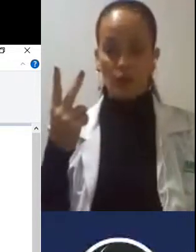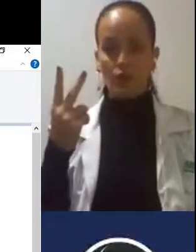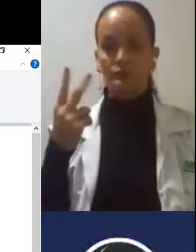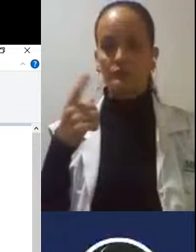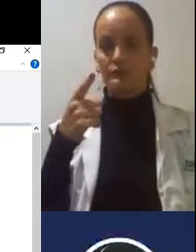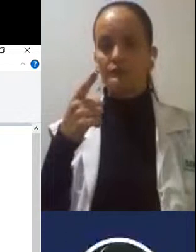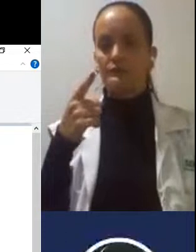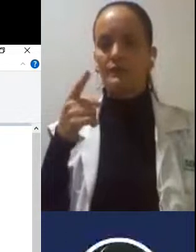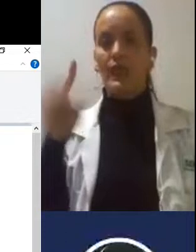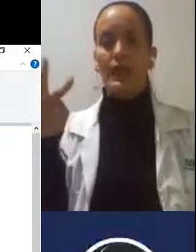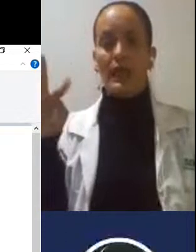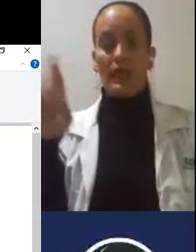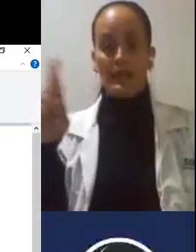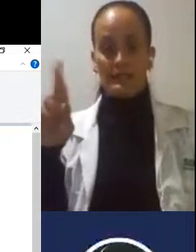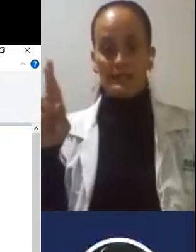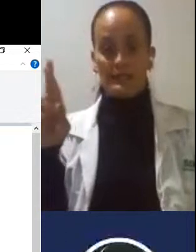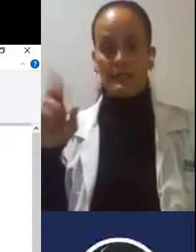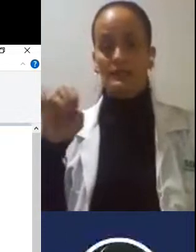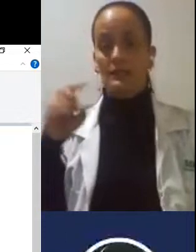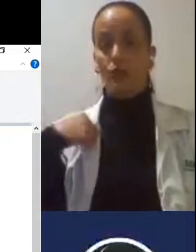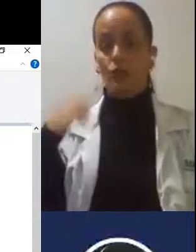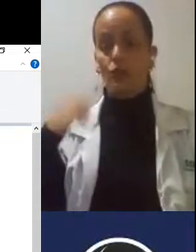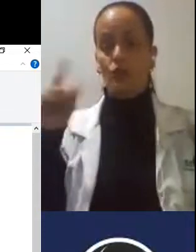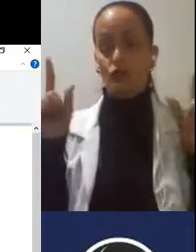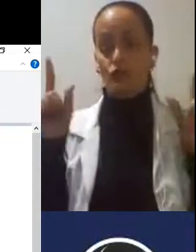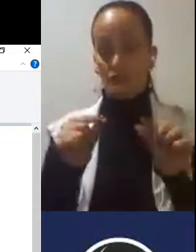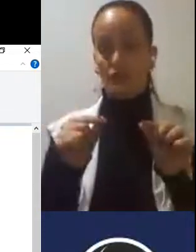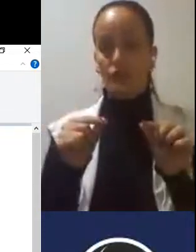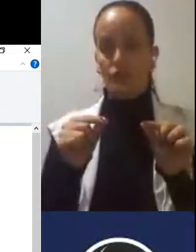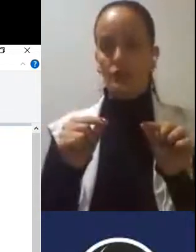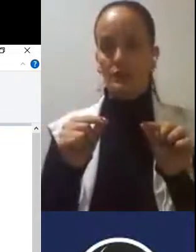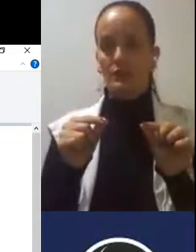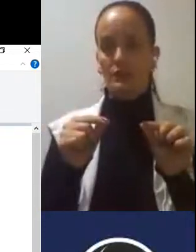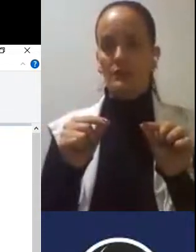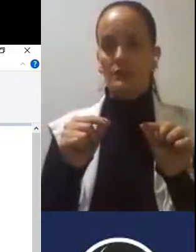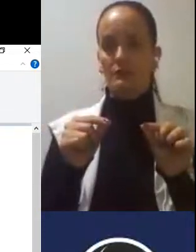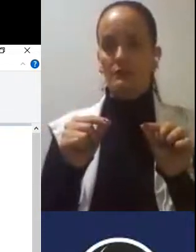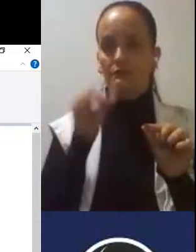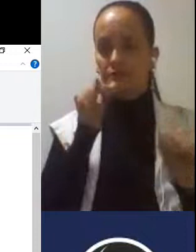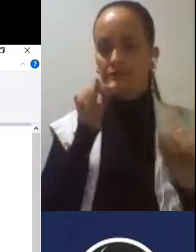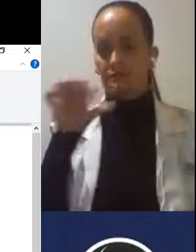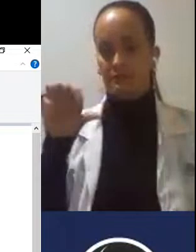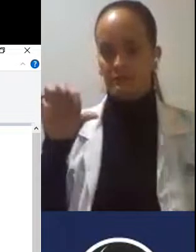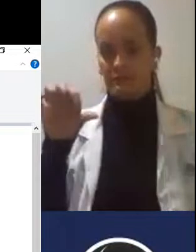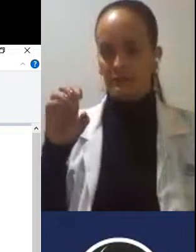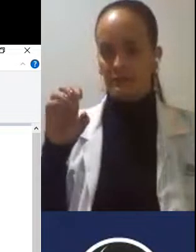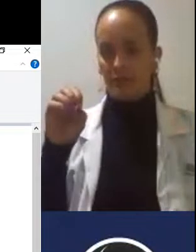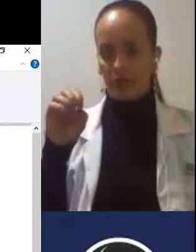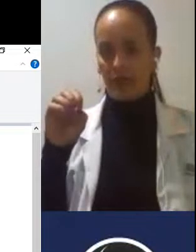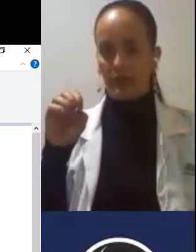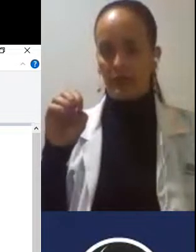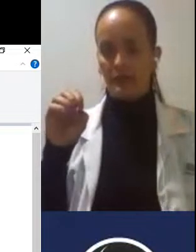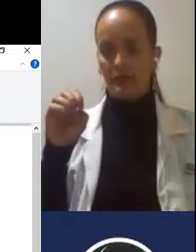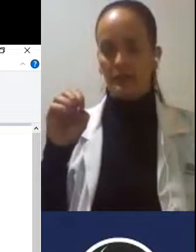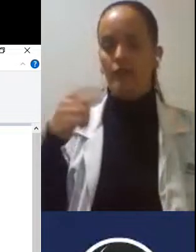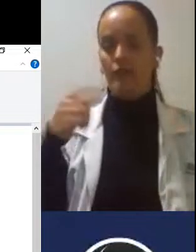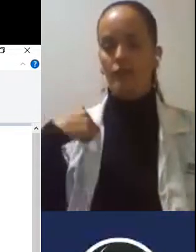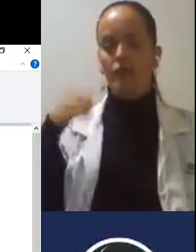a nossa corrente era de quanto? Foi quanto? 90 mA. Então, vou fazer o quê? Um valor agora de resistência igual